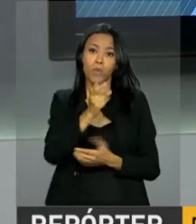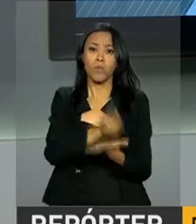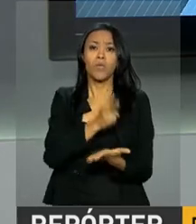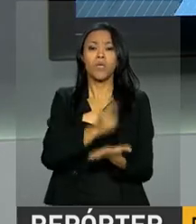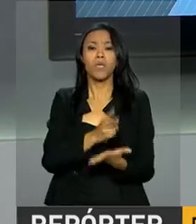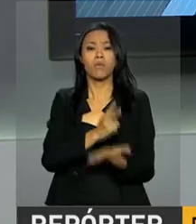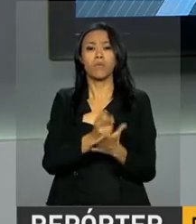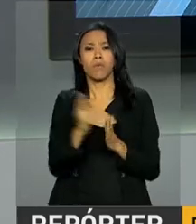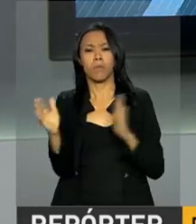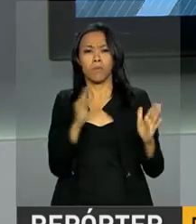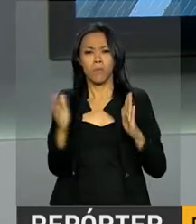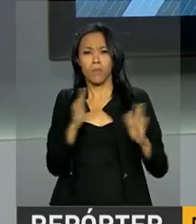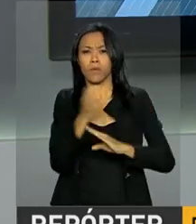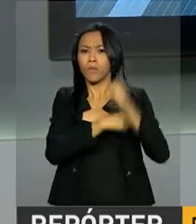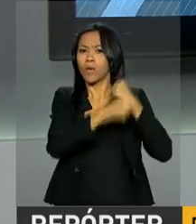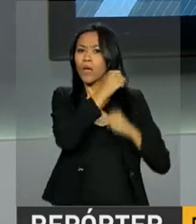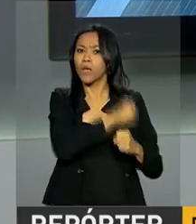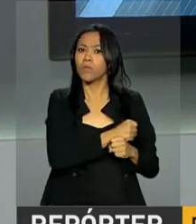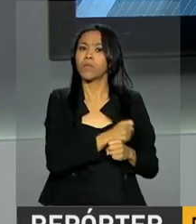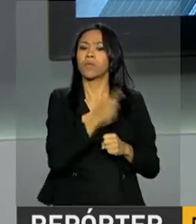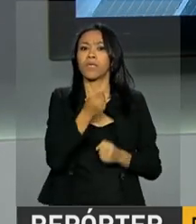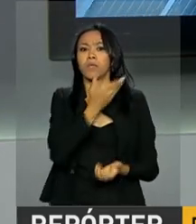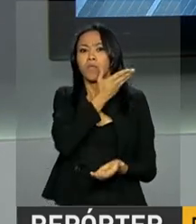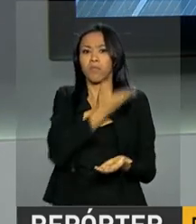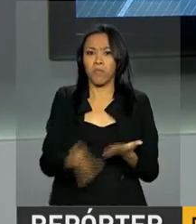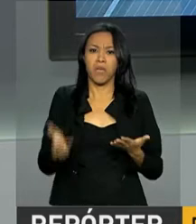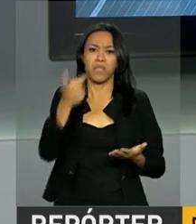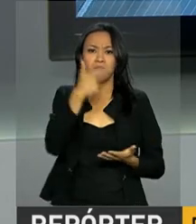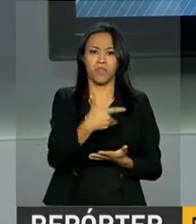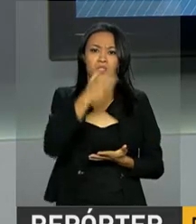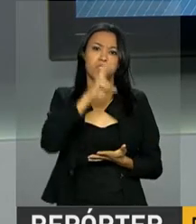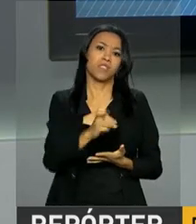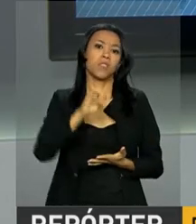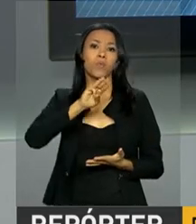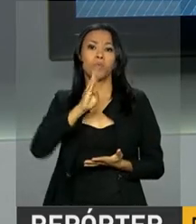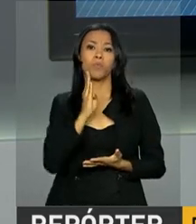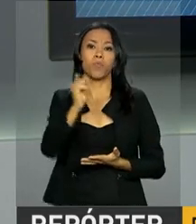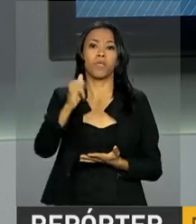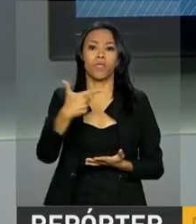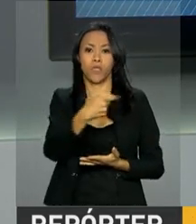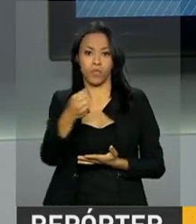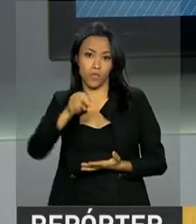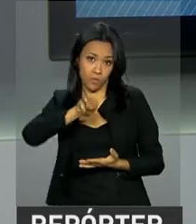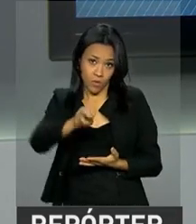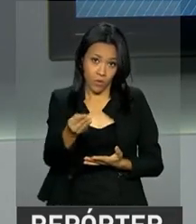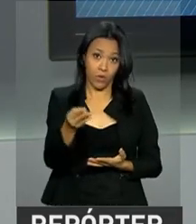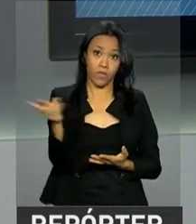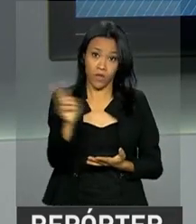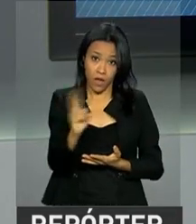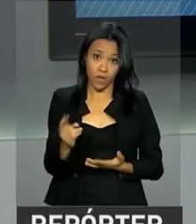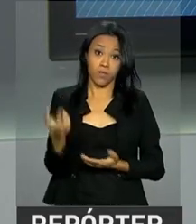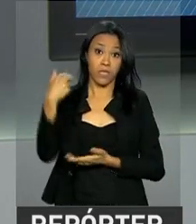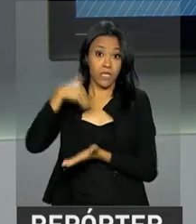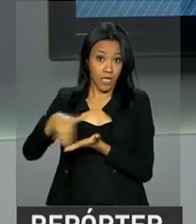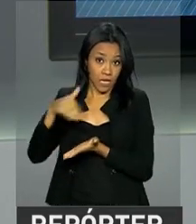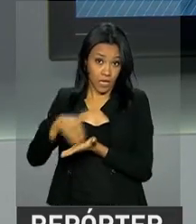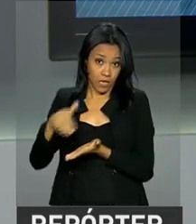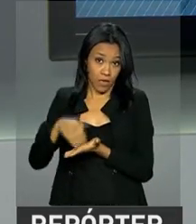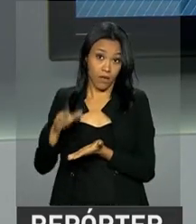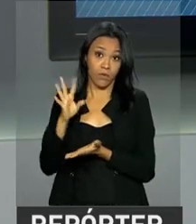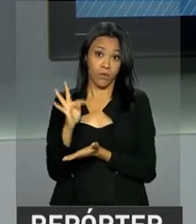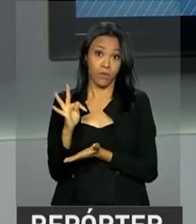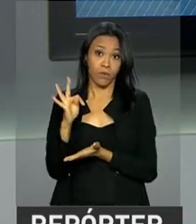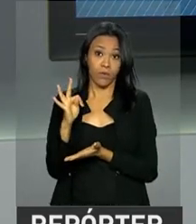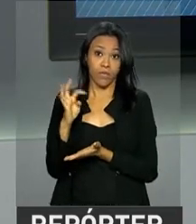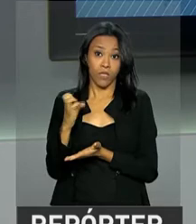do ano passado, quando o mês fechou com uma perda de 25 bilhões e 200 milhões de reais. Para a secretária do Tesouro Nacional,